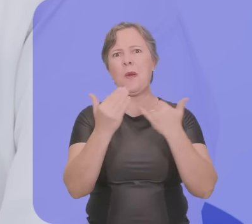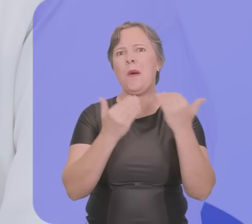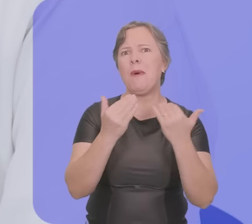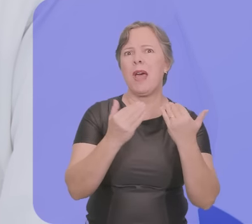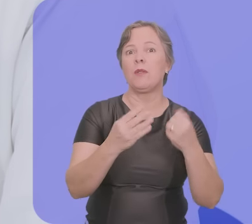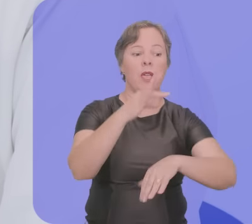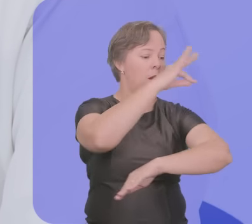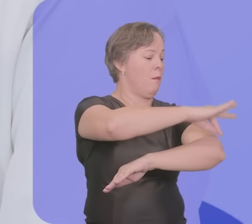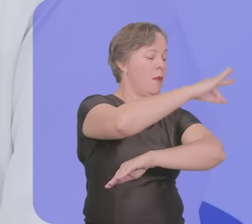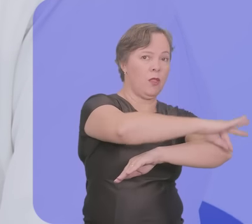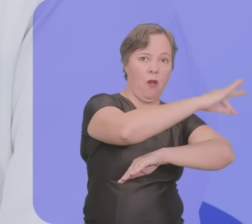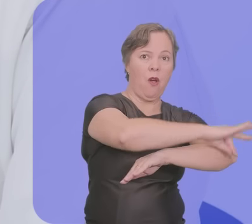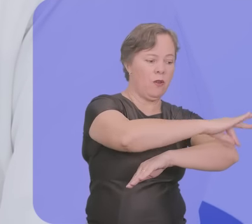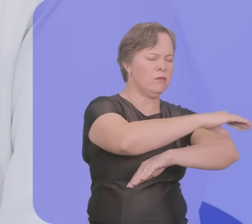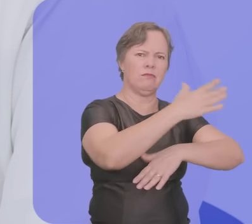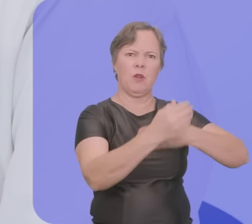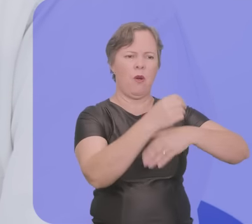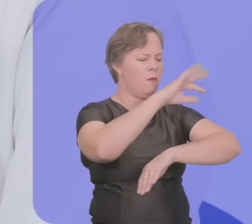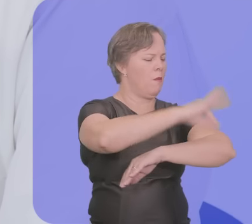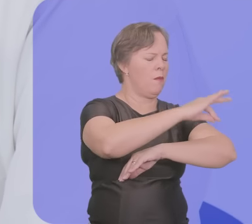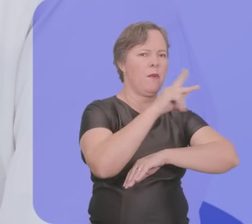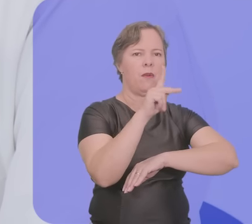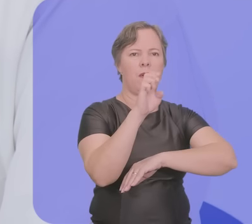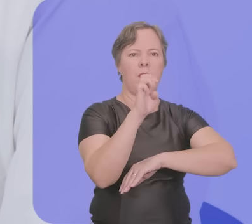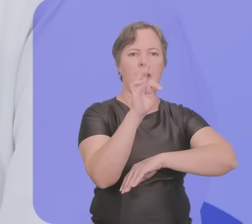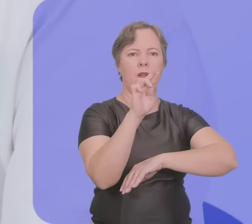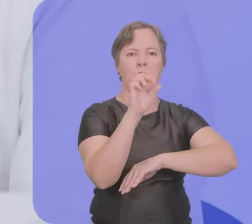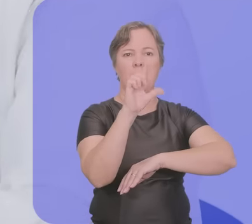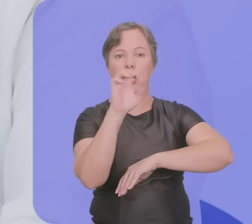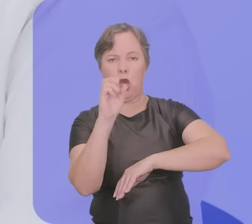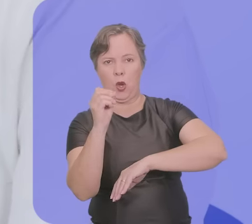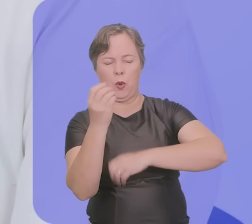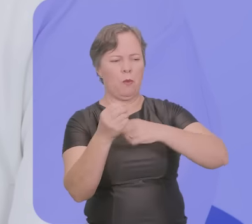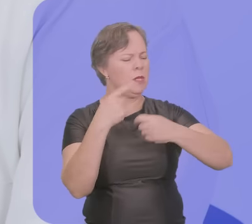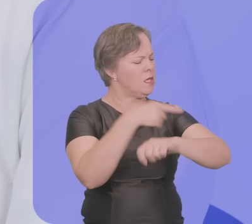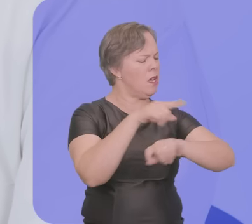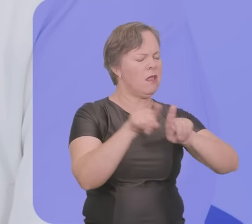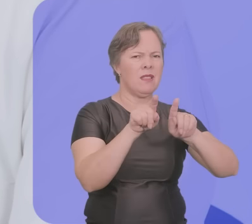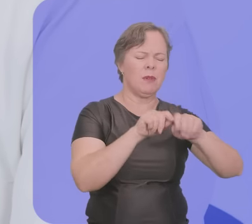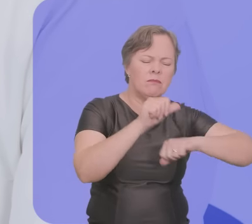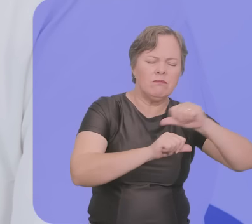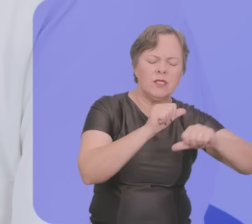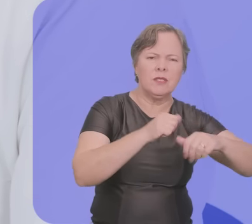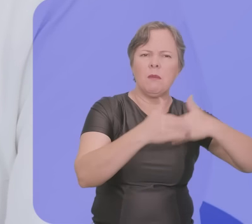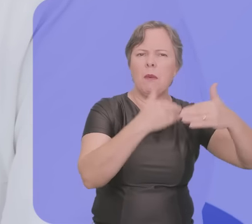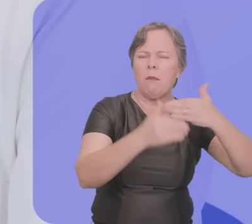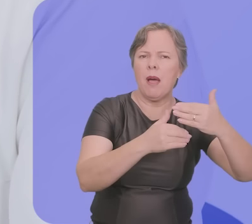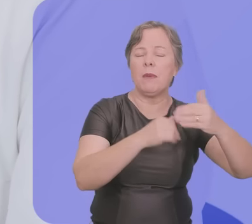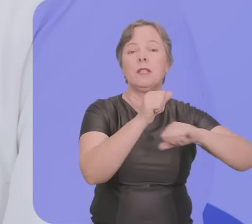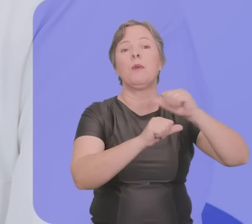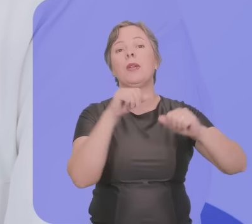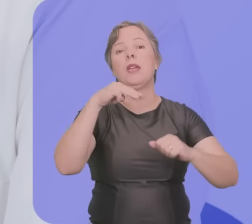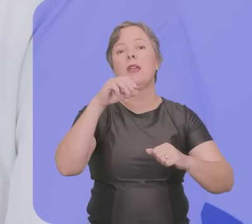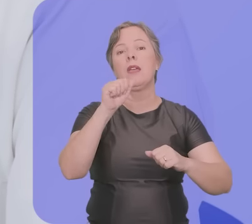tempo aí essa questão da análise de dados, uma empresa americana, ela fez a leitura ali